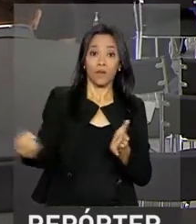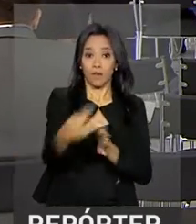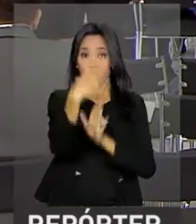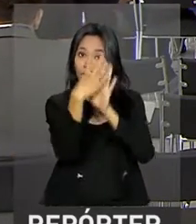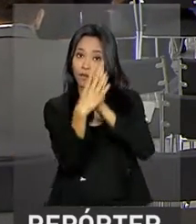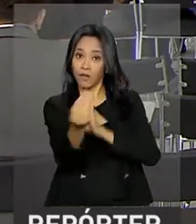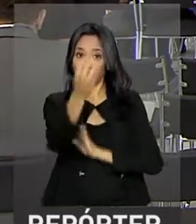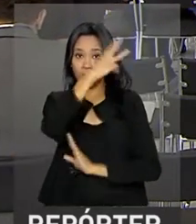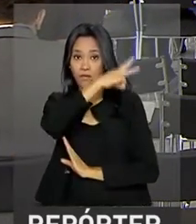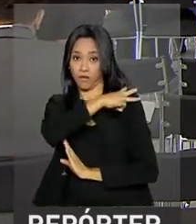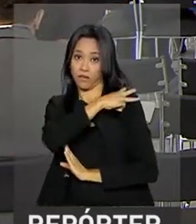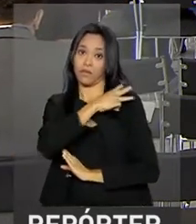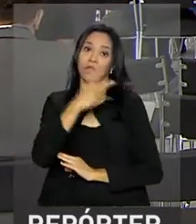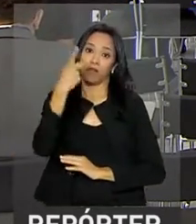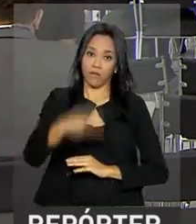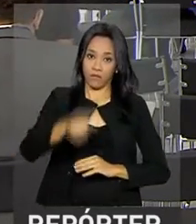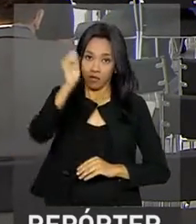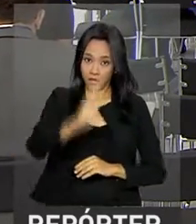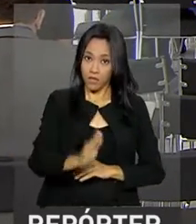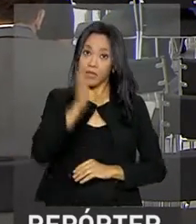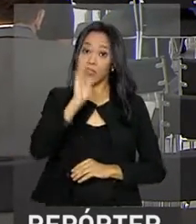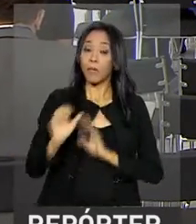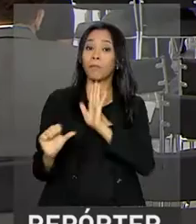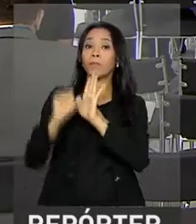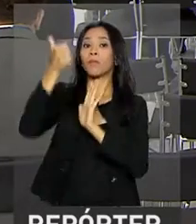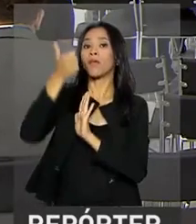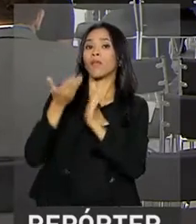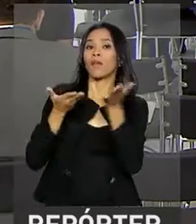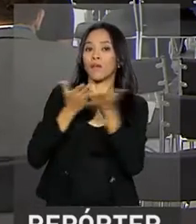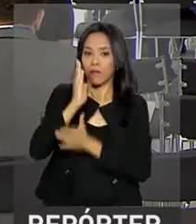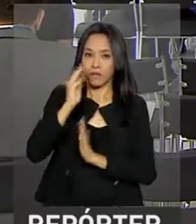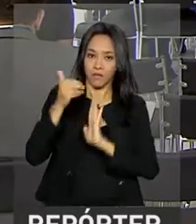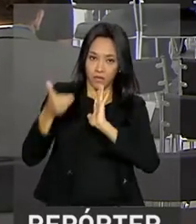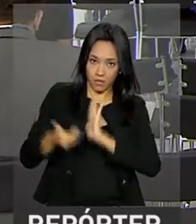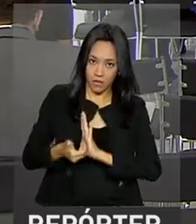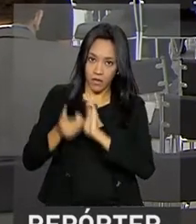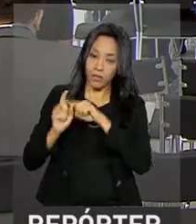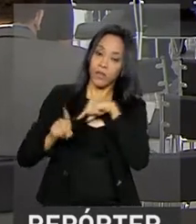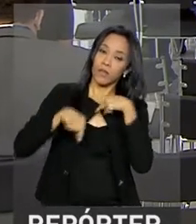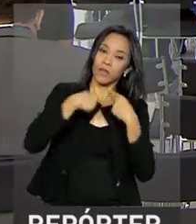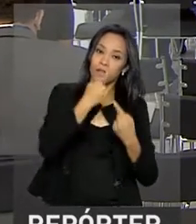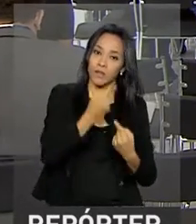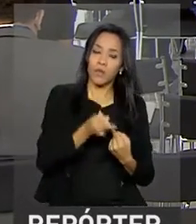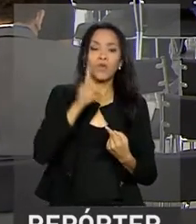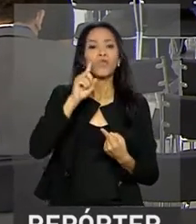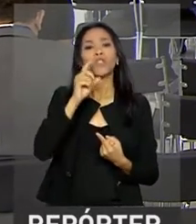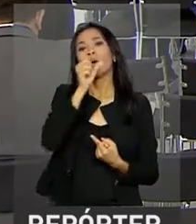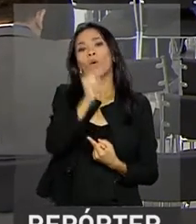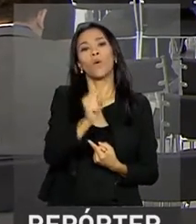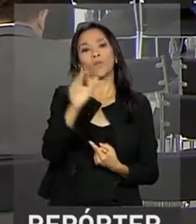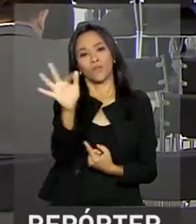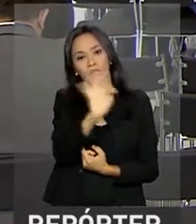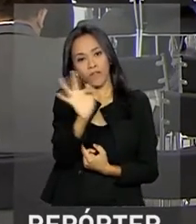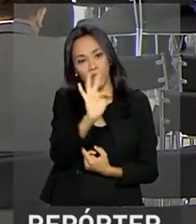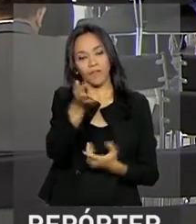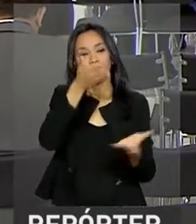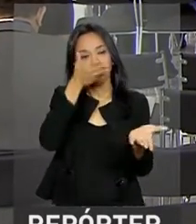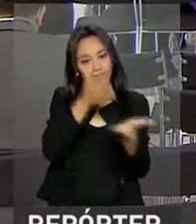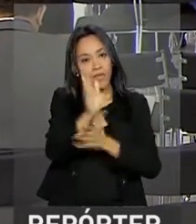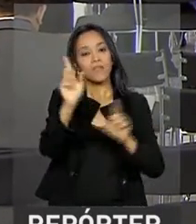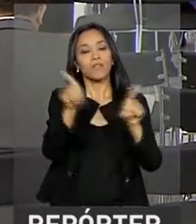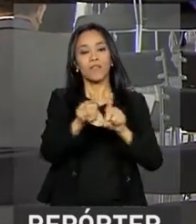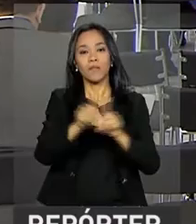país. A reforma do ensino médio foi aprovada primeiro na Câmara dos Deputados, depois, no dia 8 de fevereiro, foi aprovada